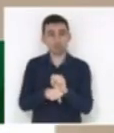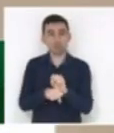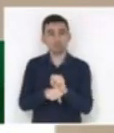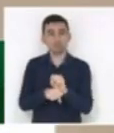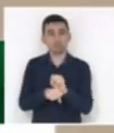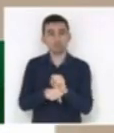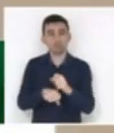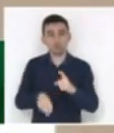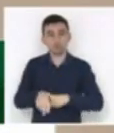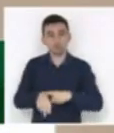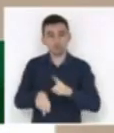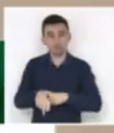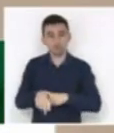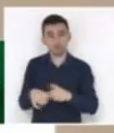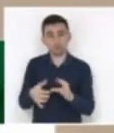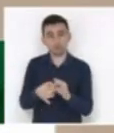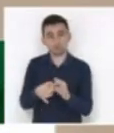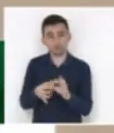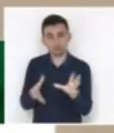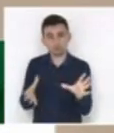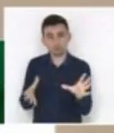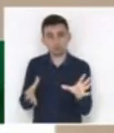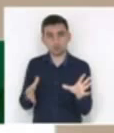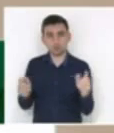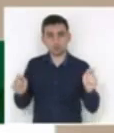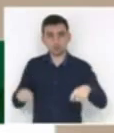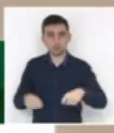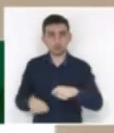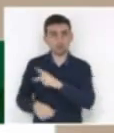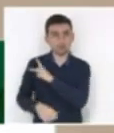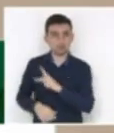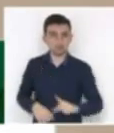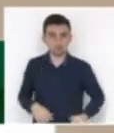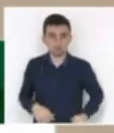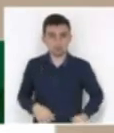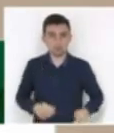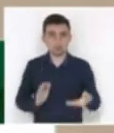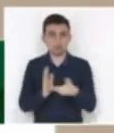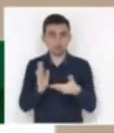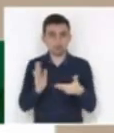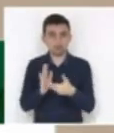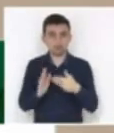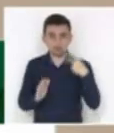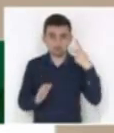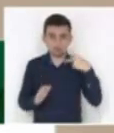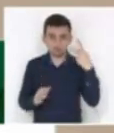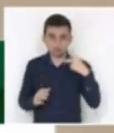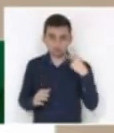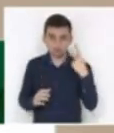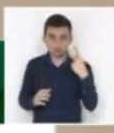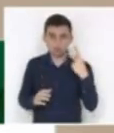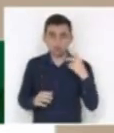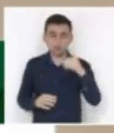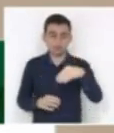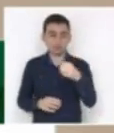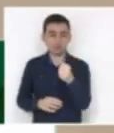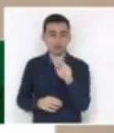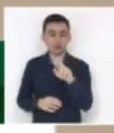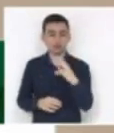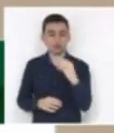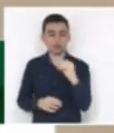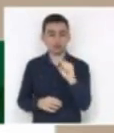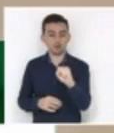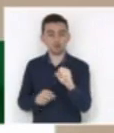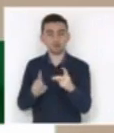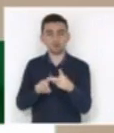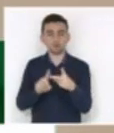meu horário à disposição para que o presidente da Câmara de Vereadores do município de Uruçanga, o vereador Marcos, e também o